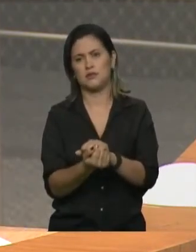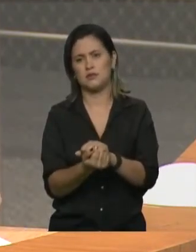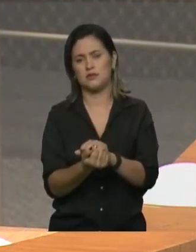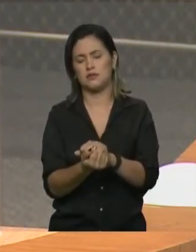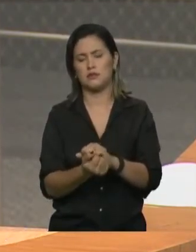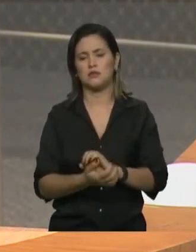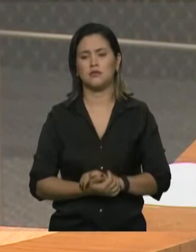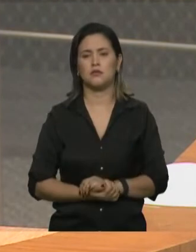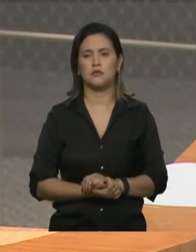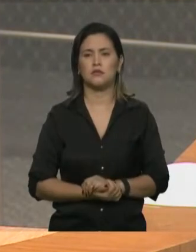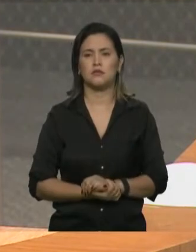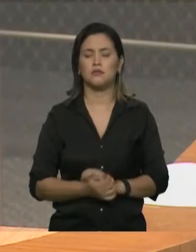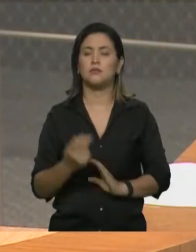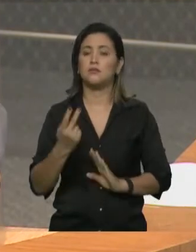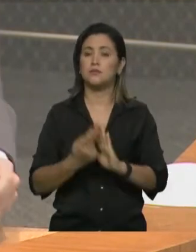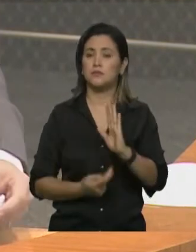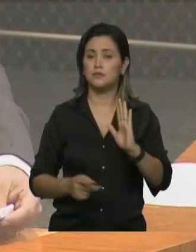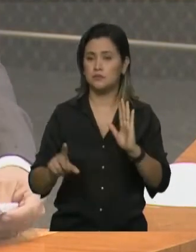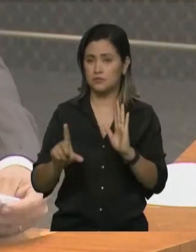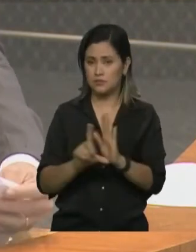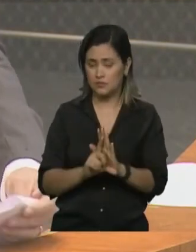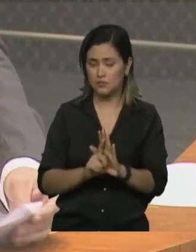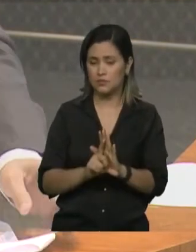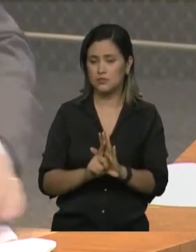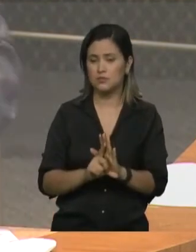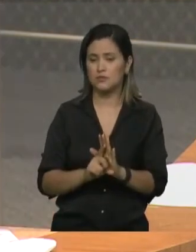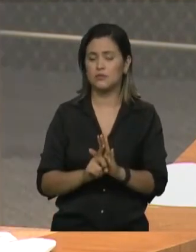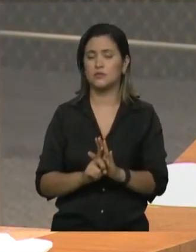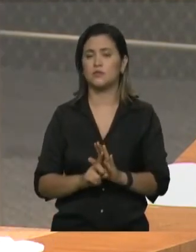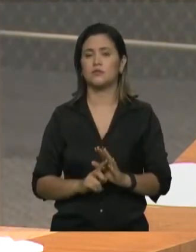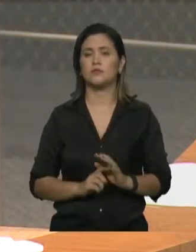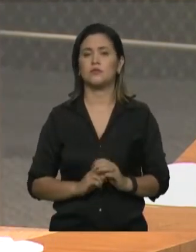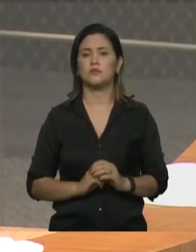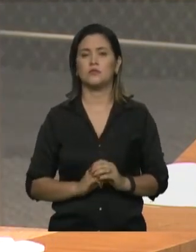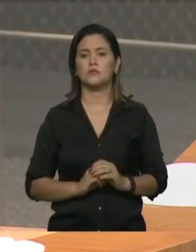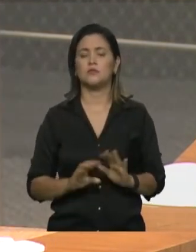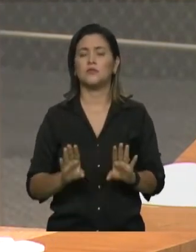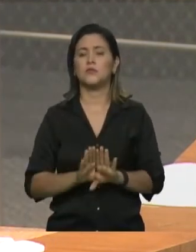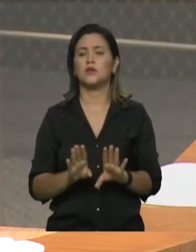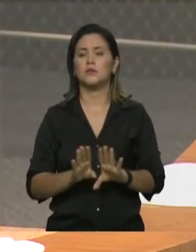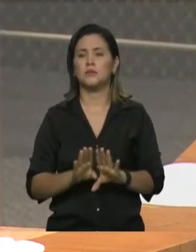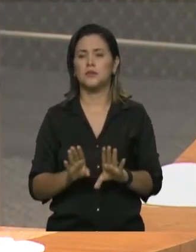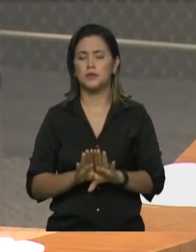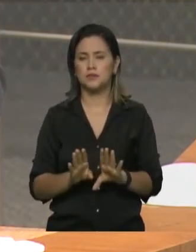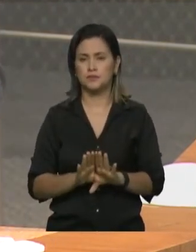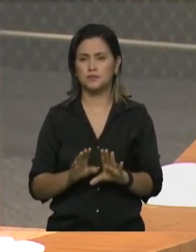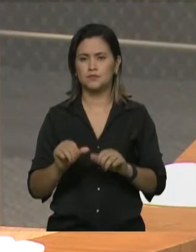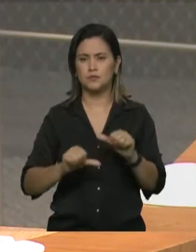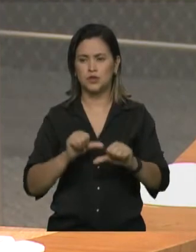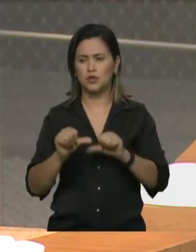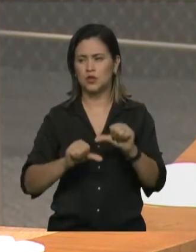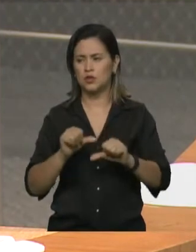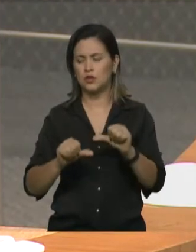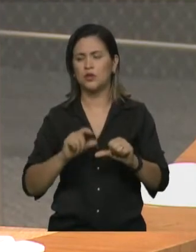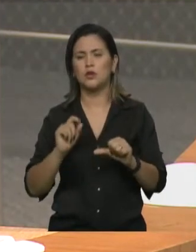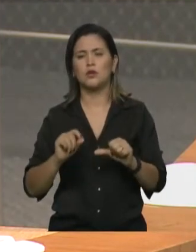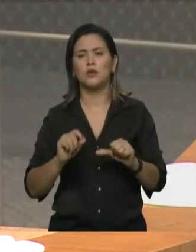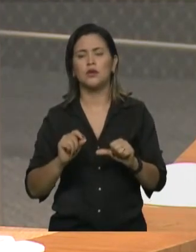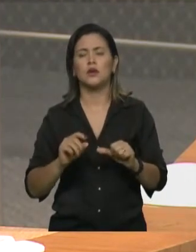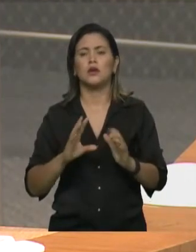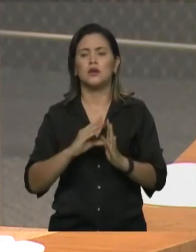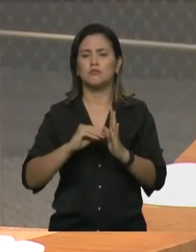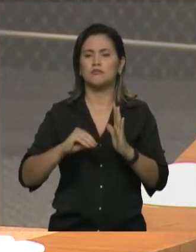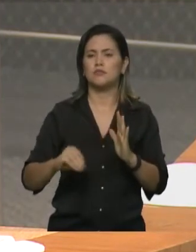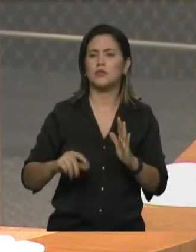o projeto de lei, que trata também, ele retira a questão da taxação de quem